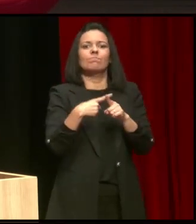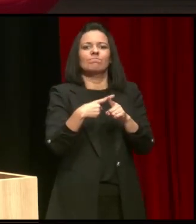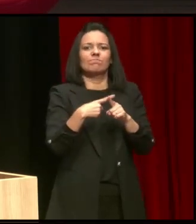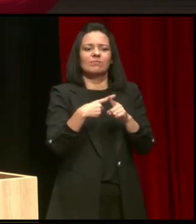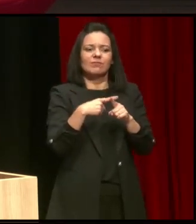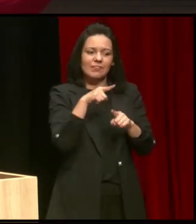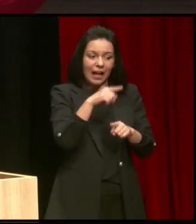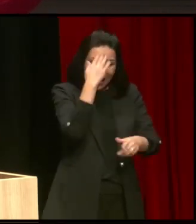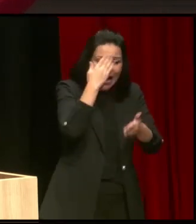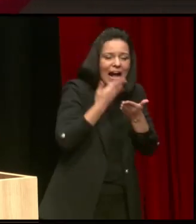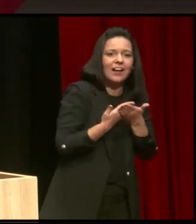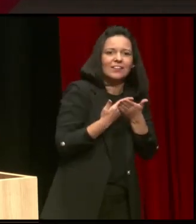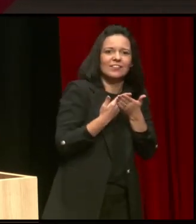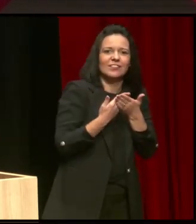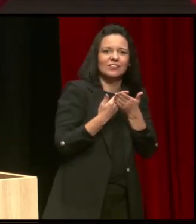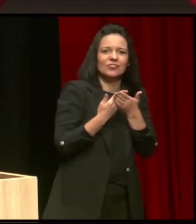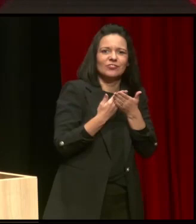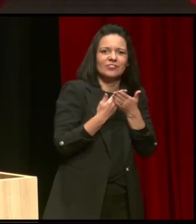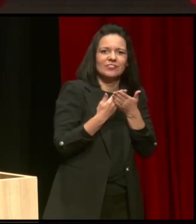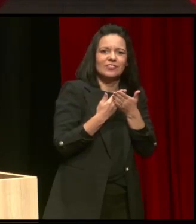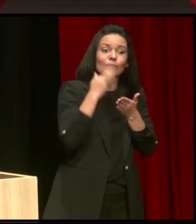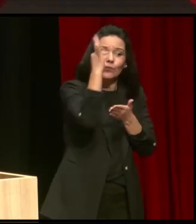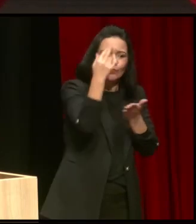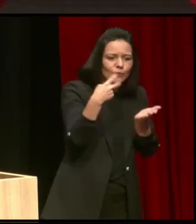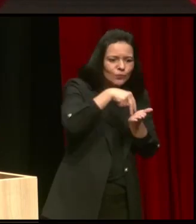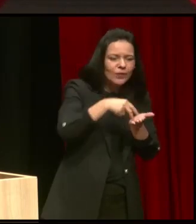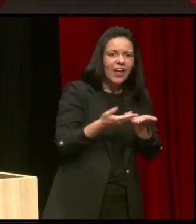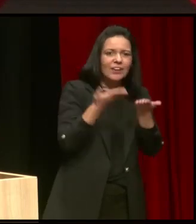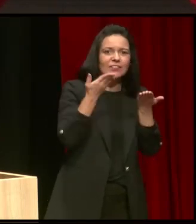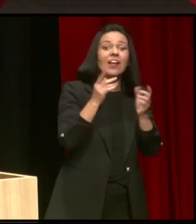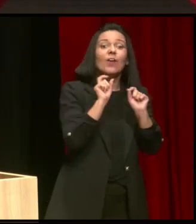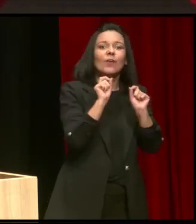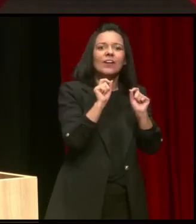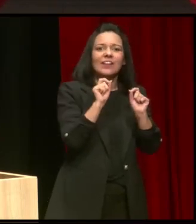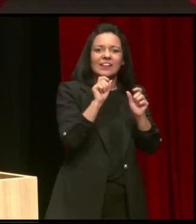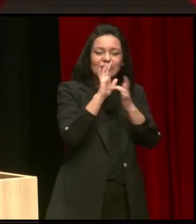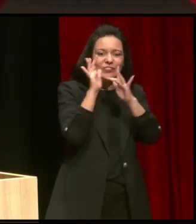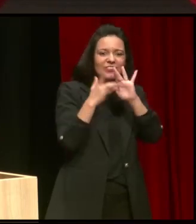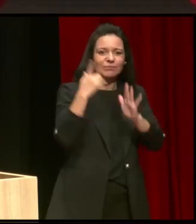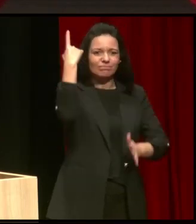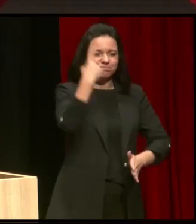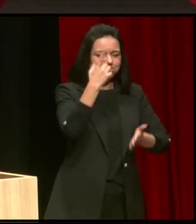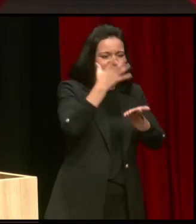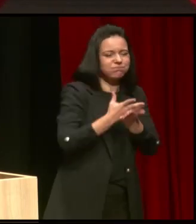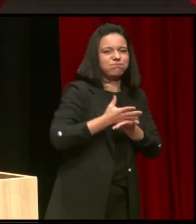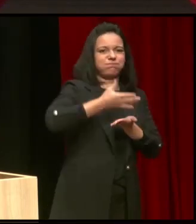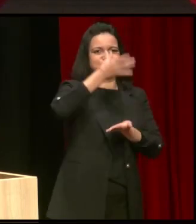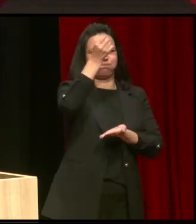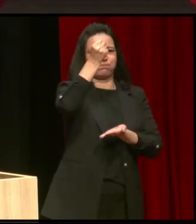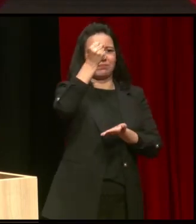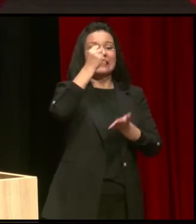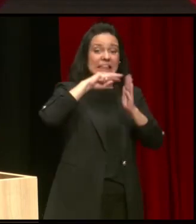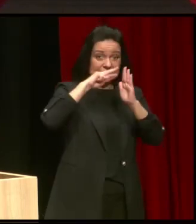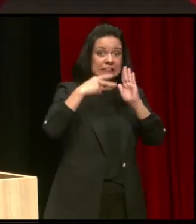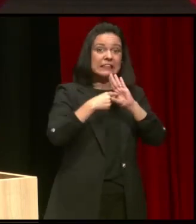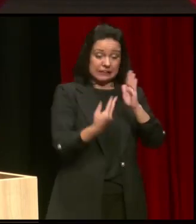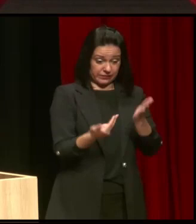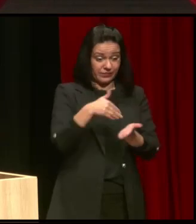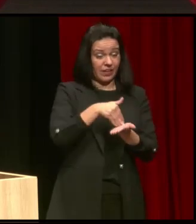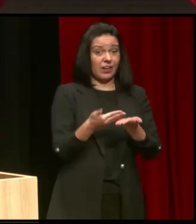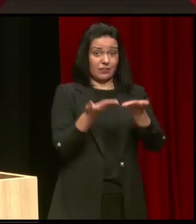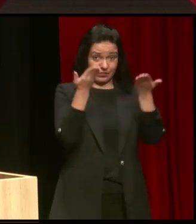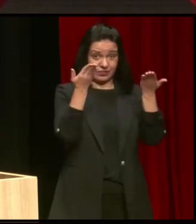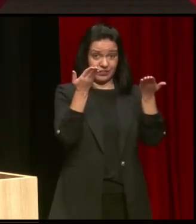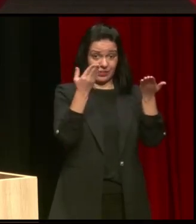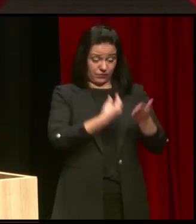que ele vai ter ressurreição. Que no dia que Jesus voltar, nós vamos ressuscitar. Agora, se você não acredita nisso, meu